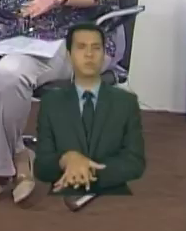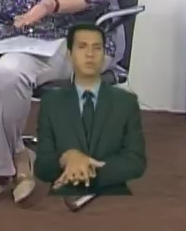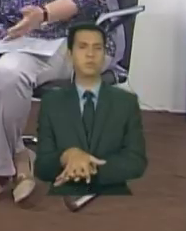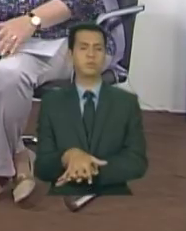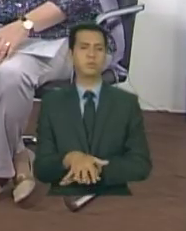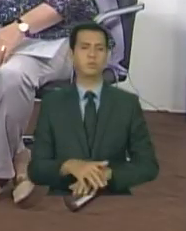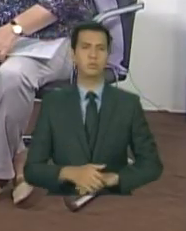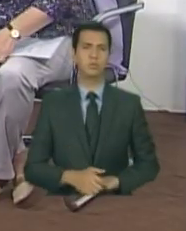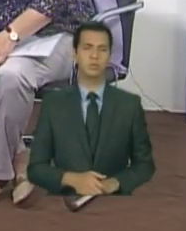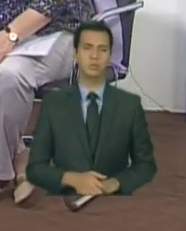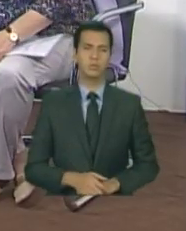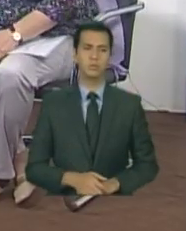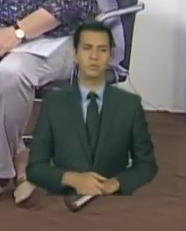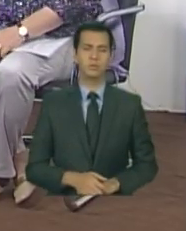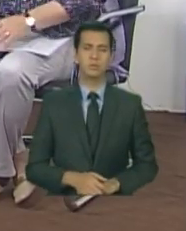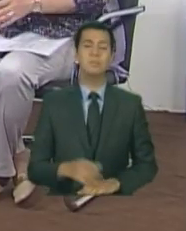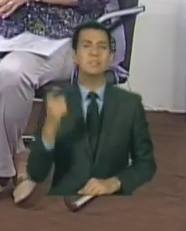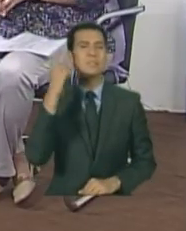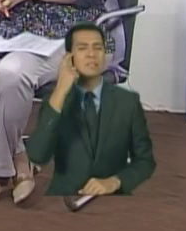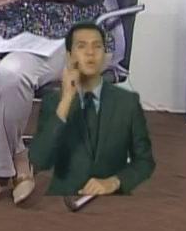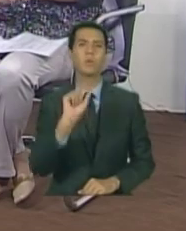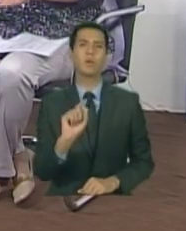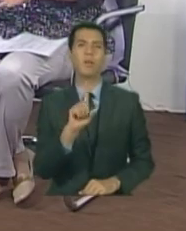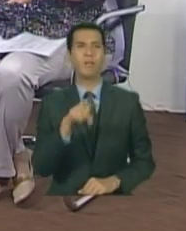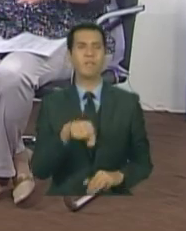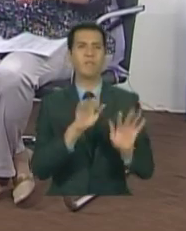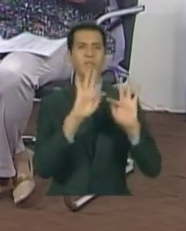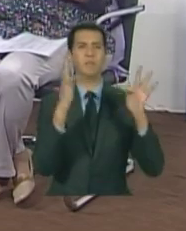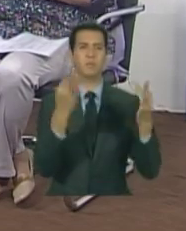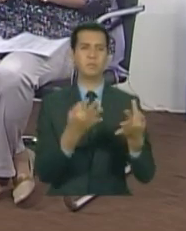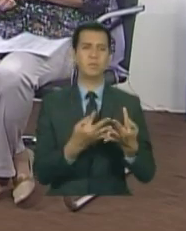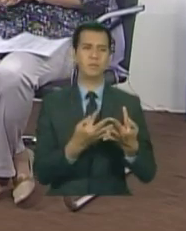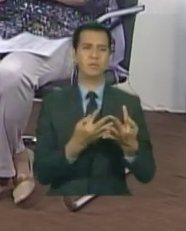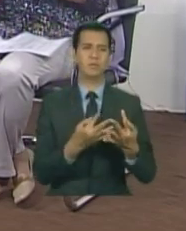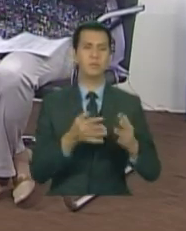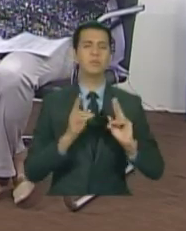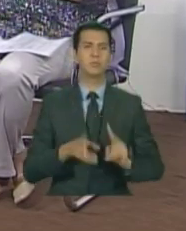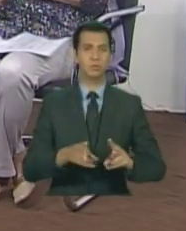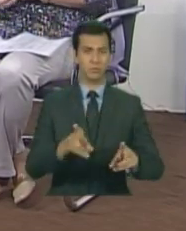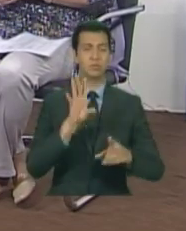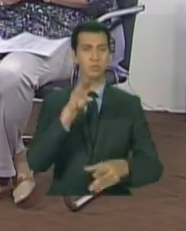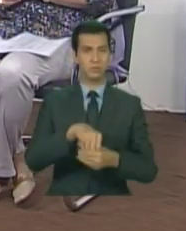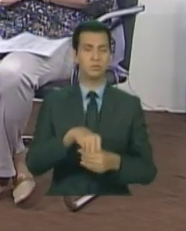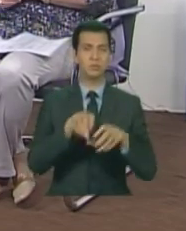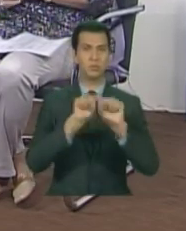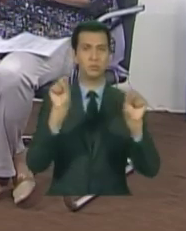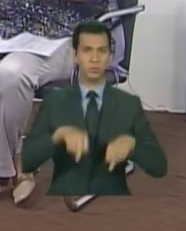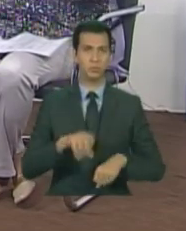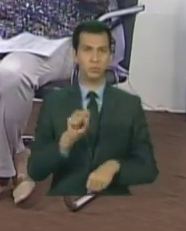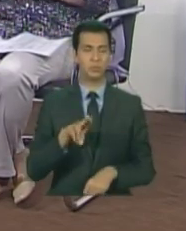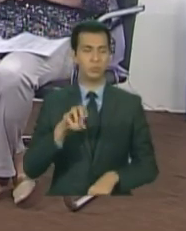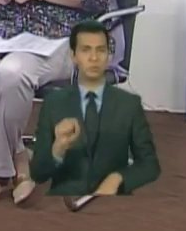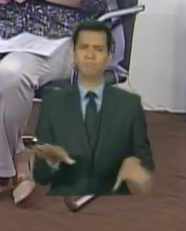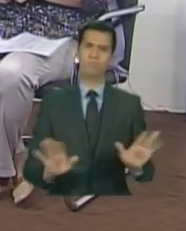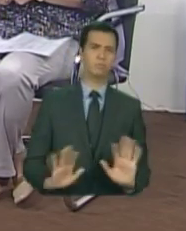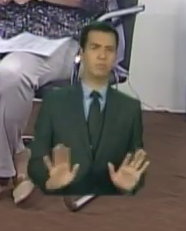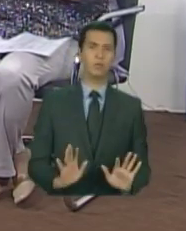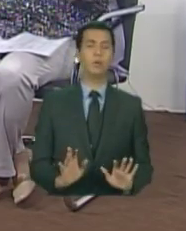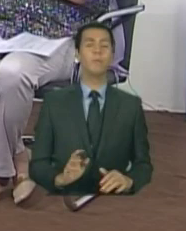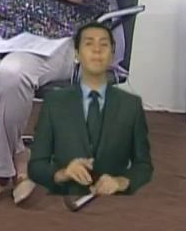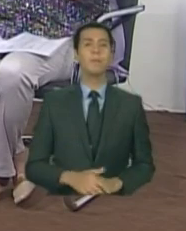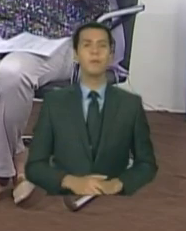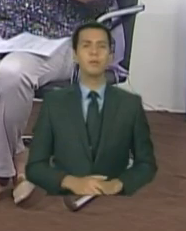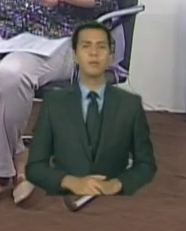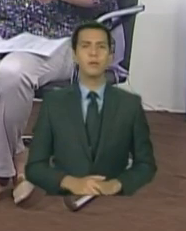elas não sejam sempre mantidas no meio de assistência mas social. Que elas se insiram, né, que